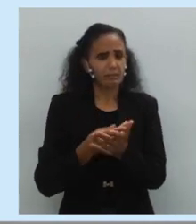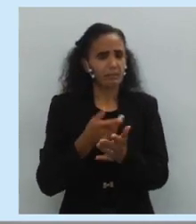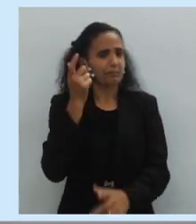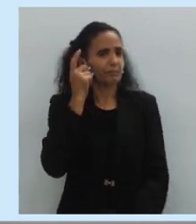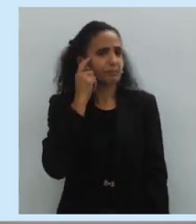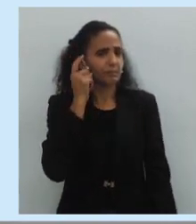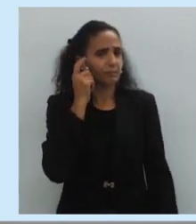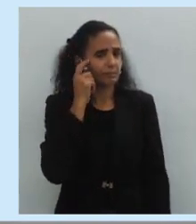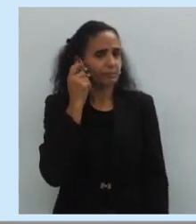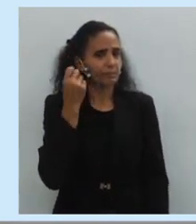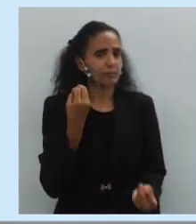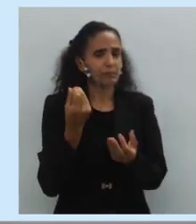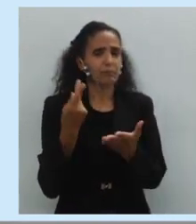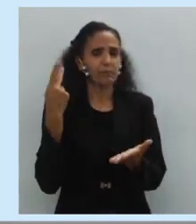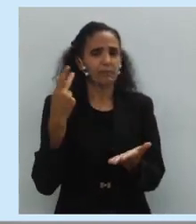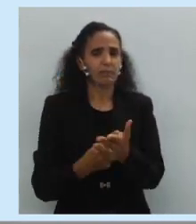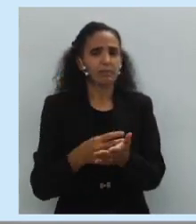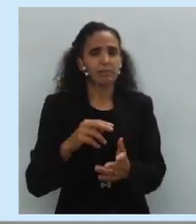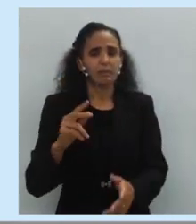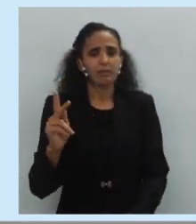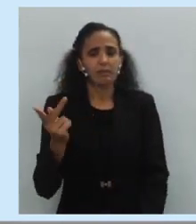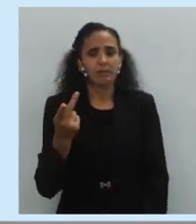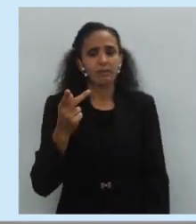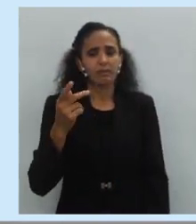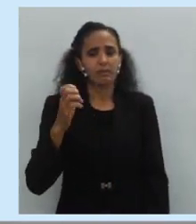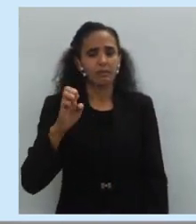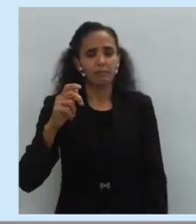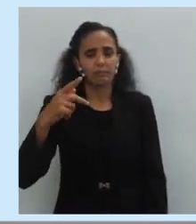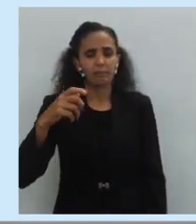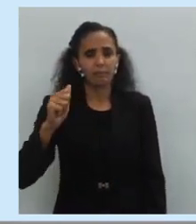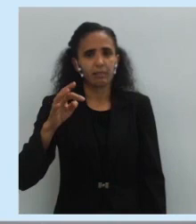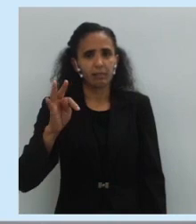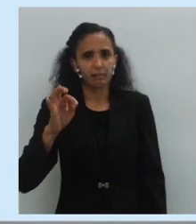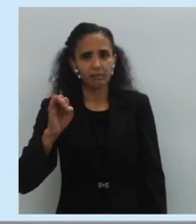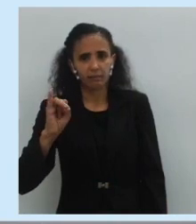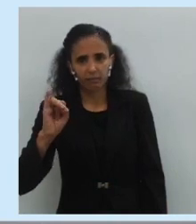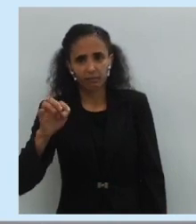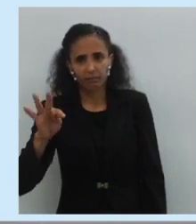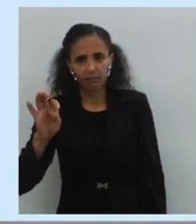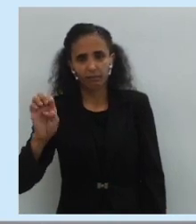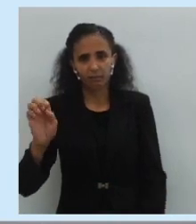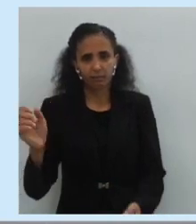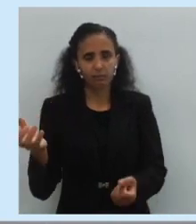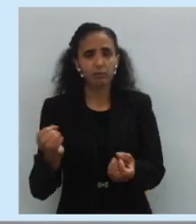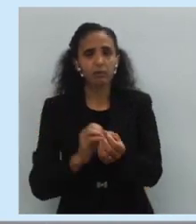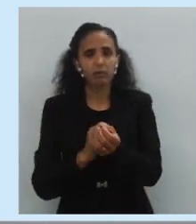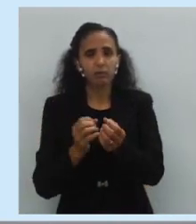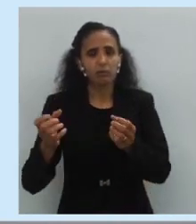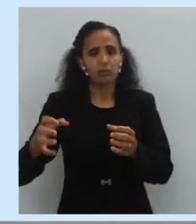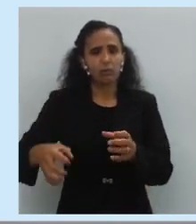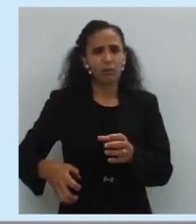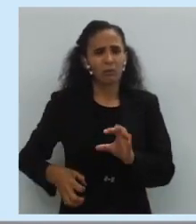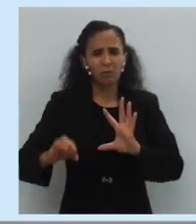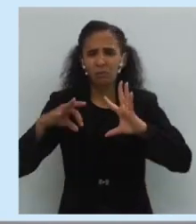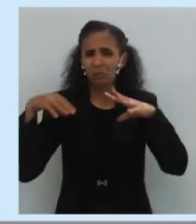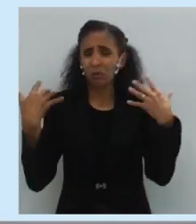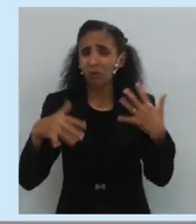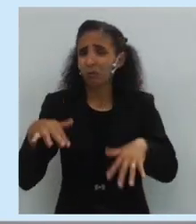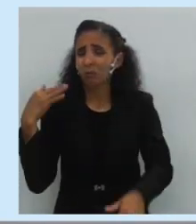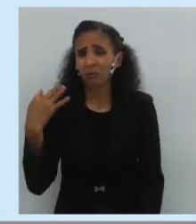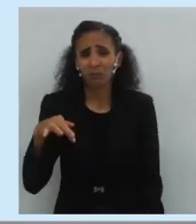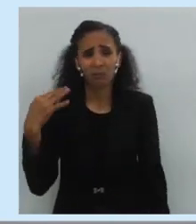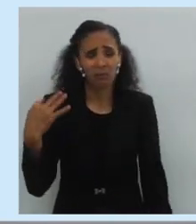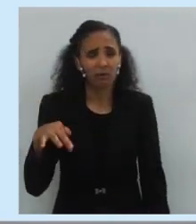do tipo B e C. As hepatites, que é B e C, elas são, na realidade, inflamações